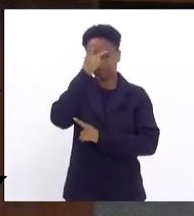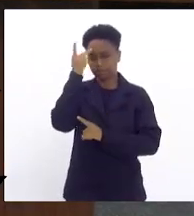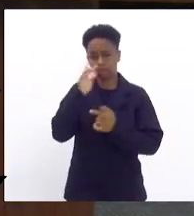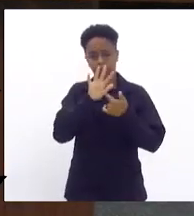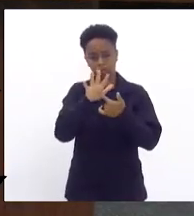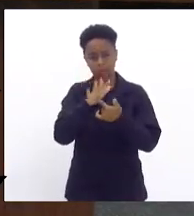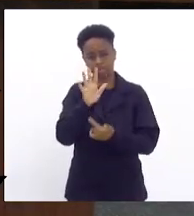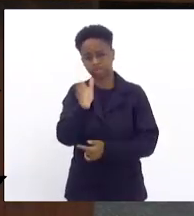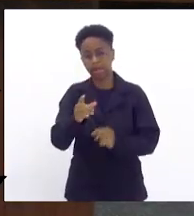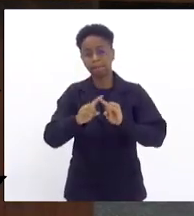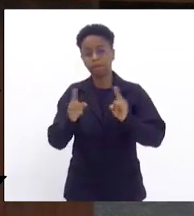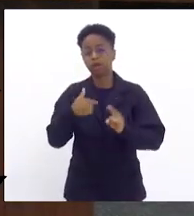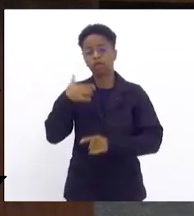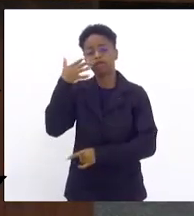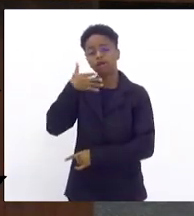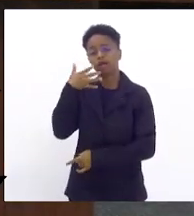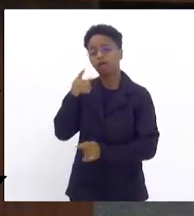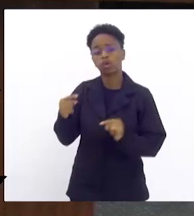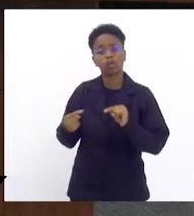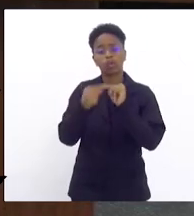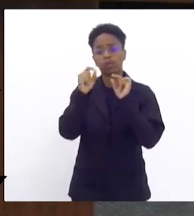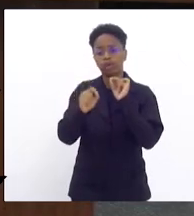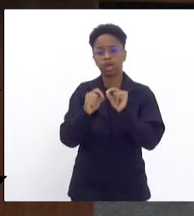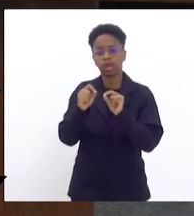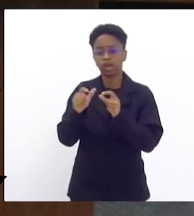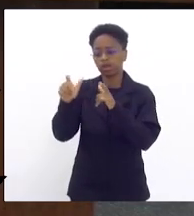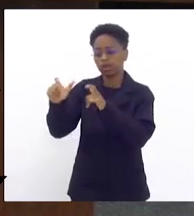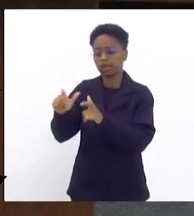minha fala vem muito no sentido do DIC Imunona Laranjal.